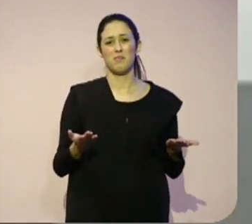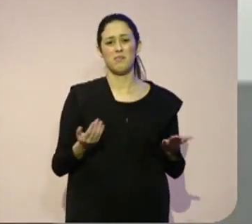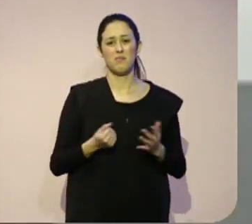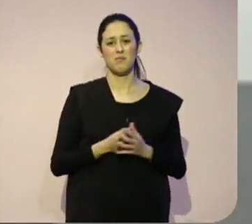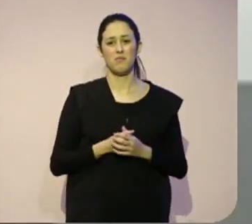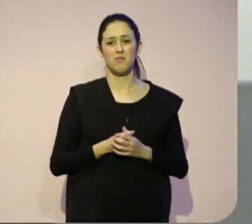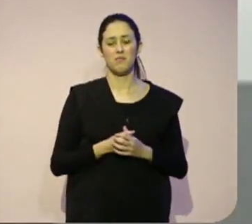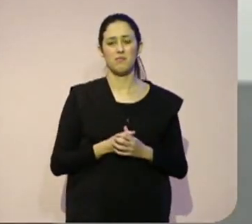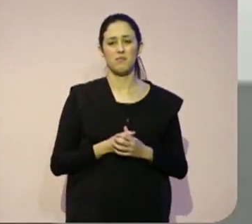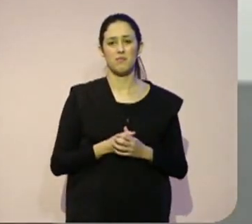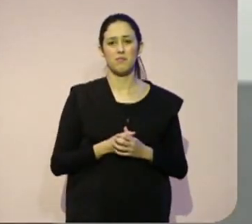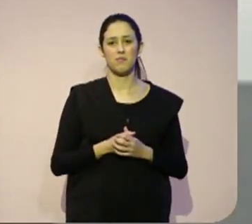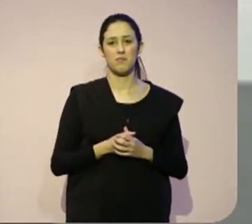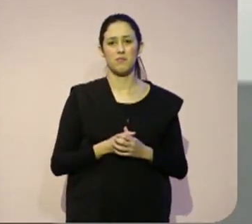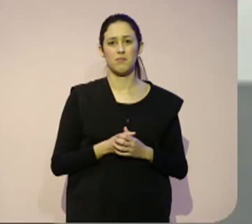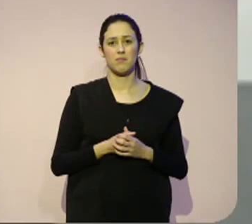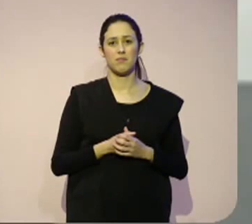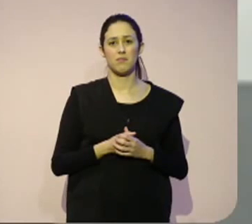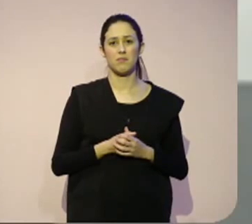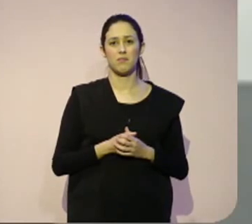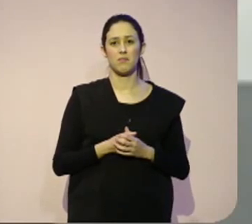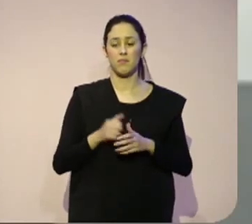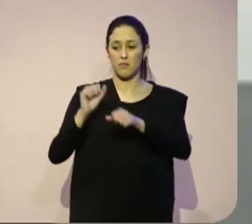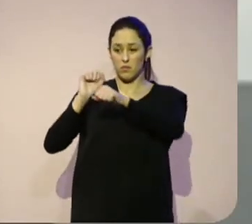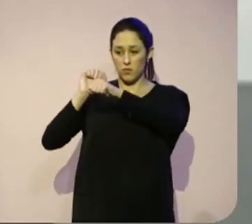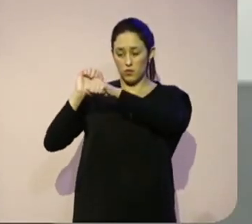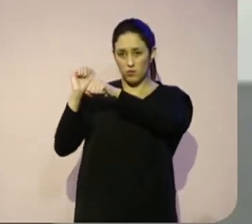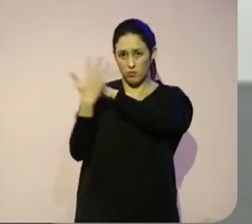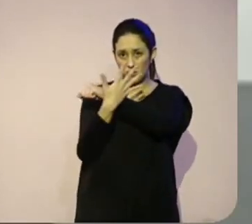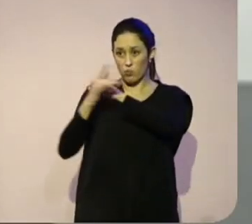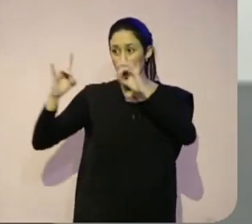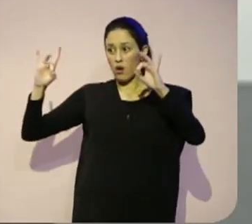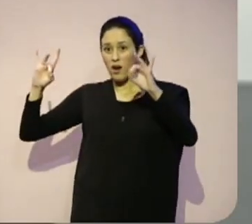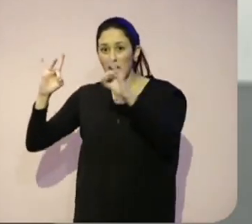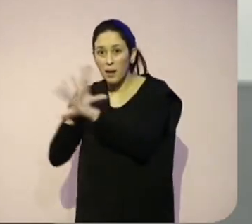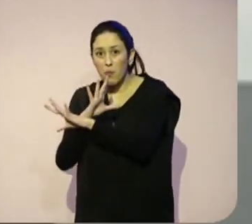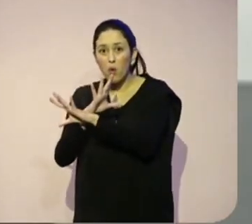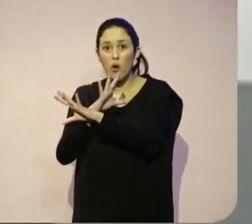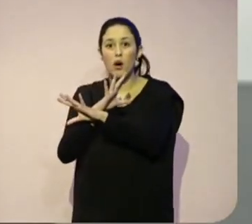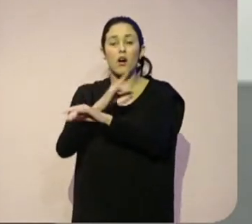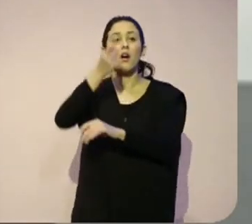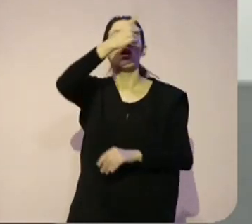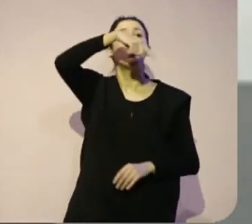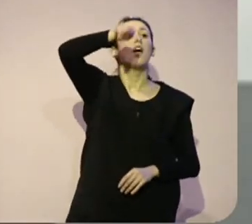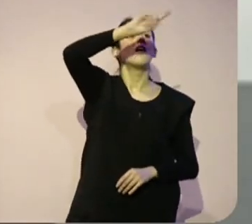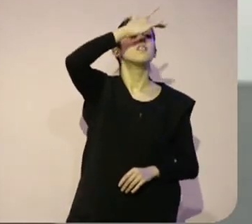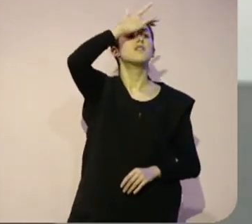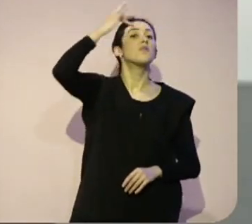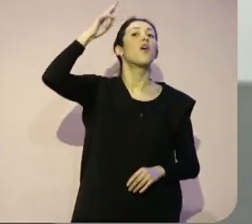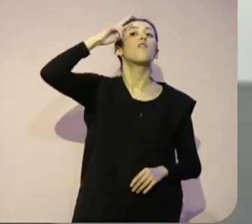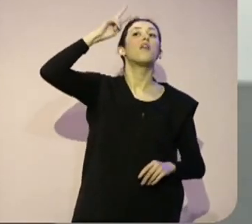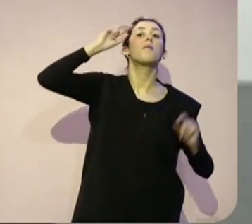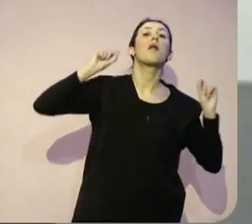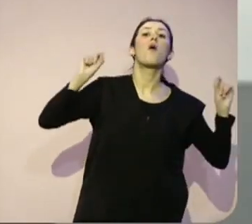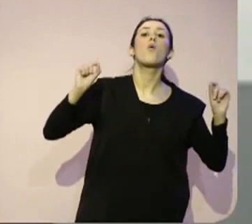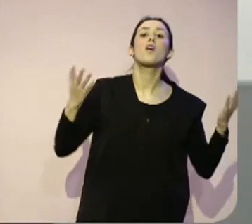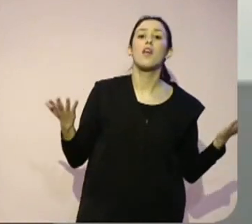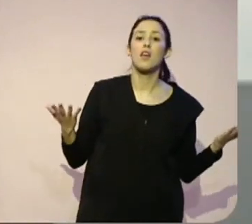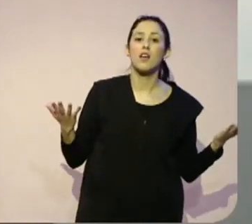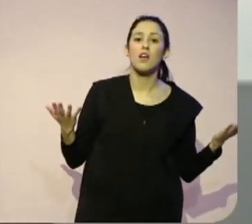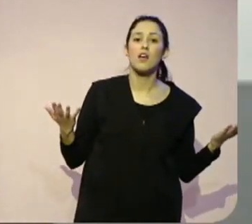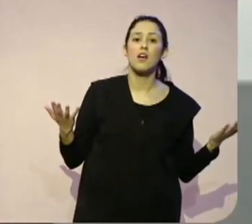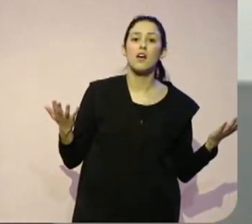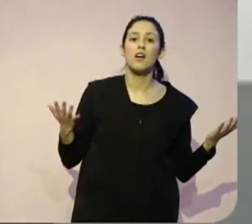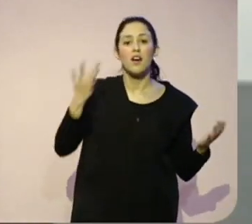Sabe de quem as pessoas vão lembrar quando essa pandemia acabar? As pessoas vão lembrar das pessoas que ligaram